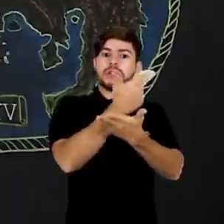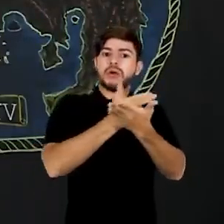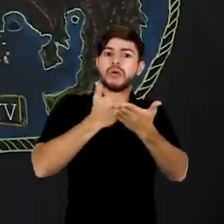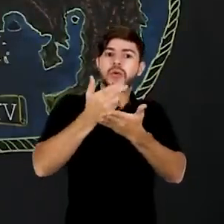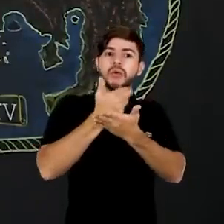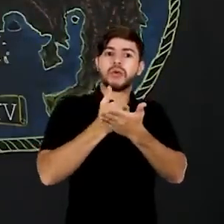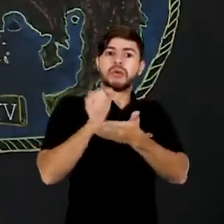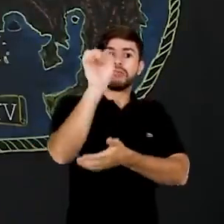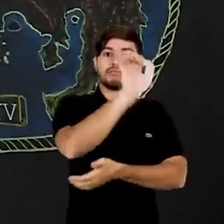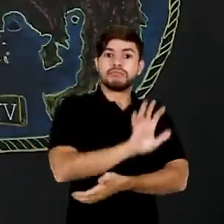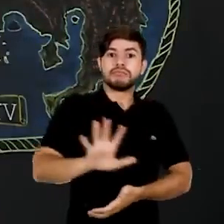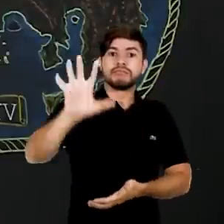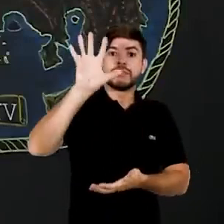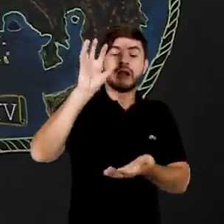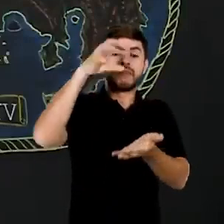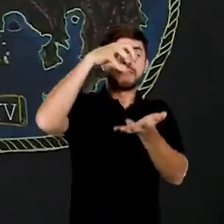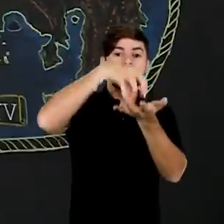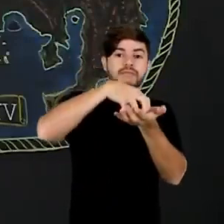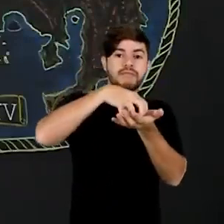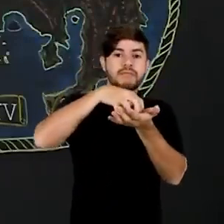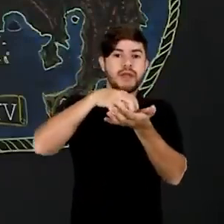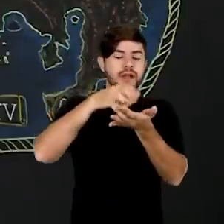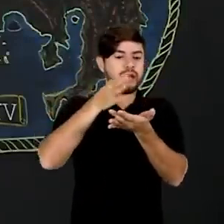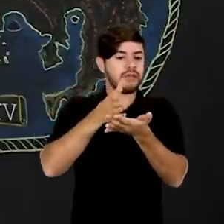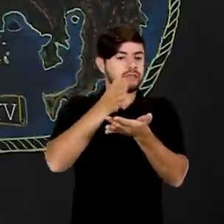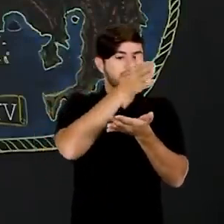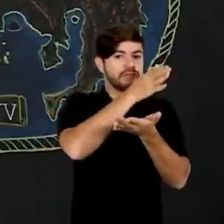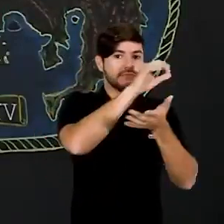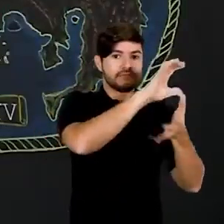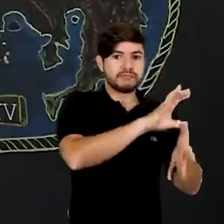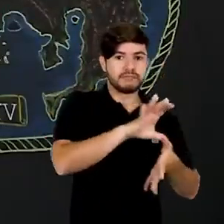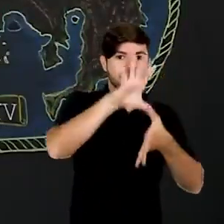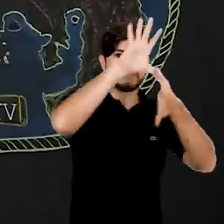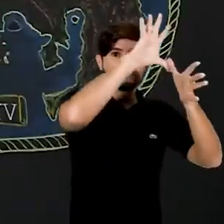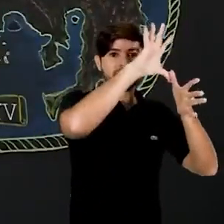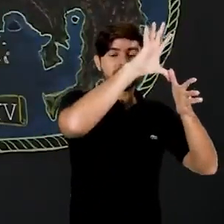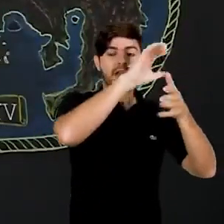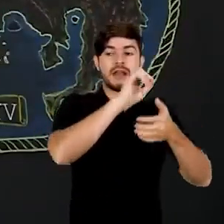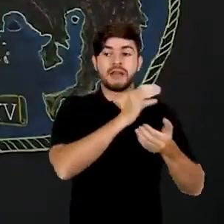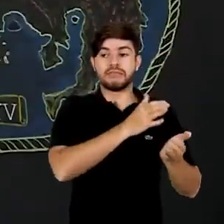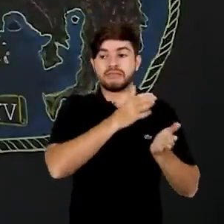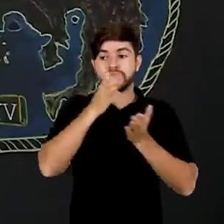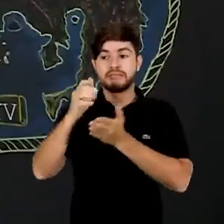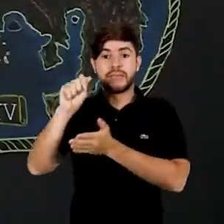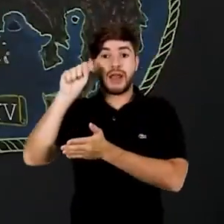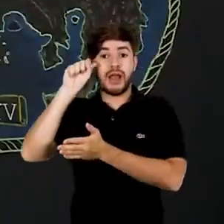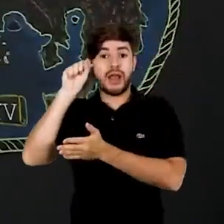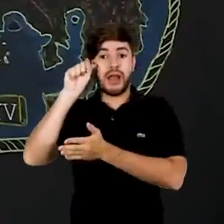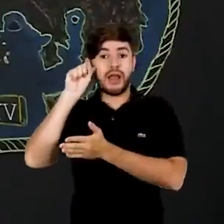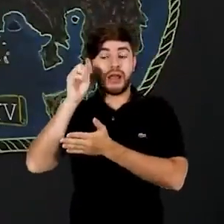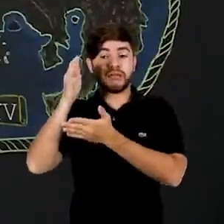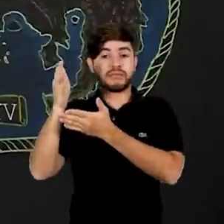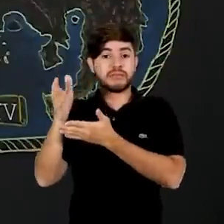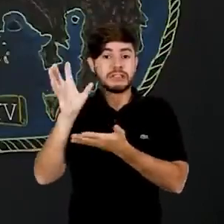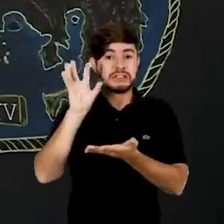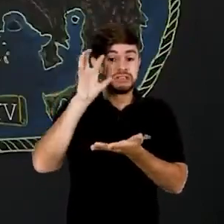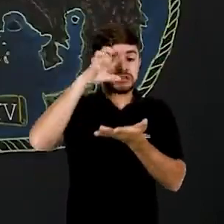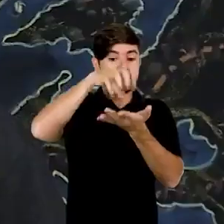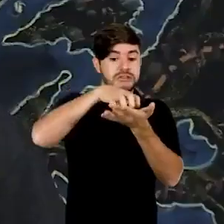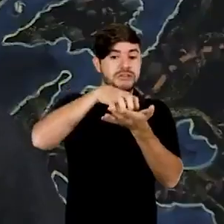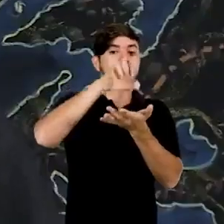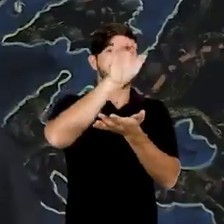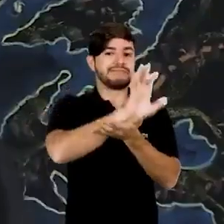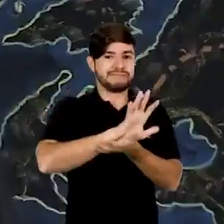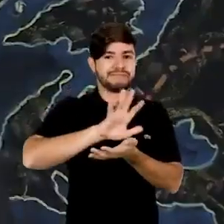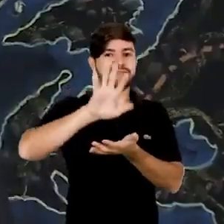com a América à esquerda e a Ásia à direita? Pois é, essa imagem, ela não é dessa forma